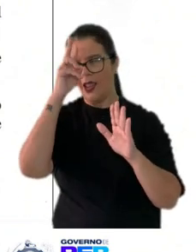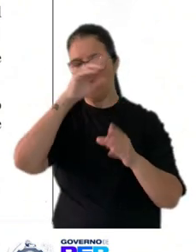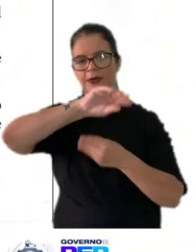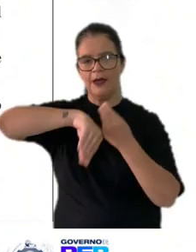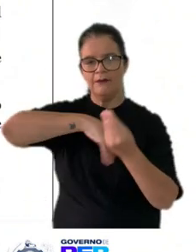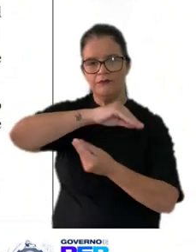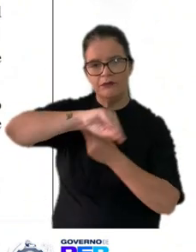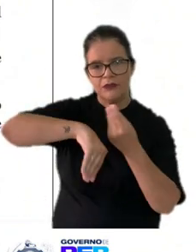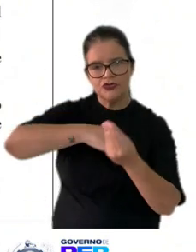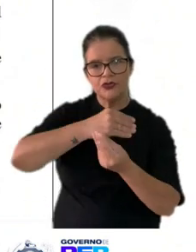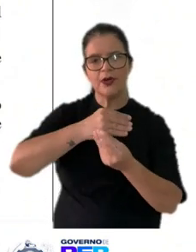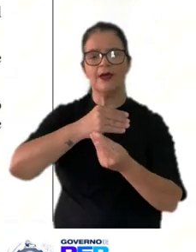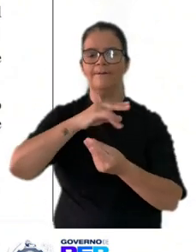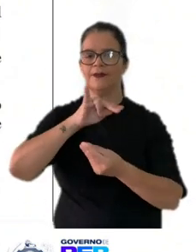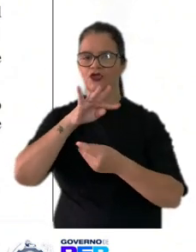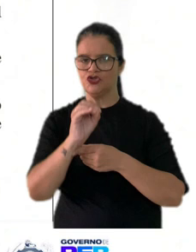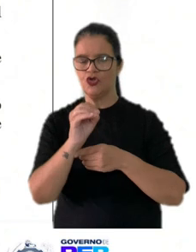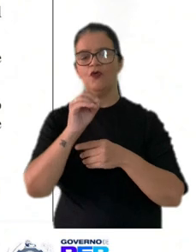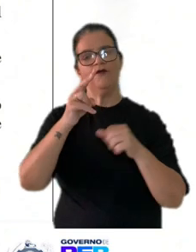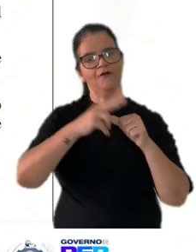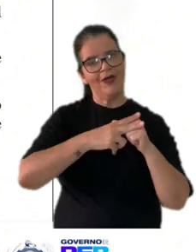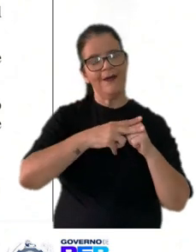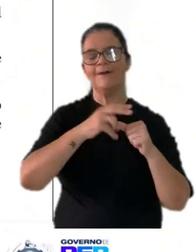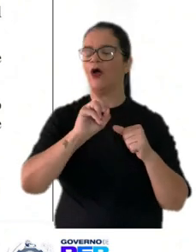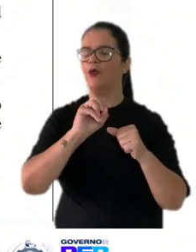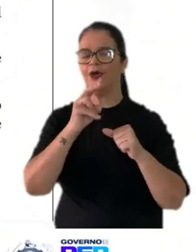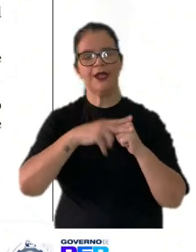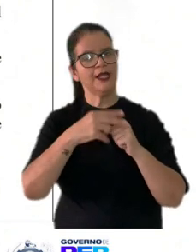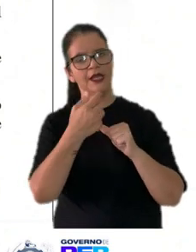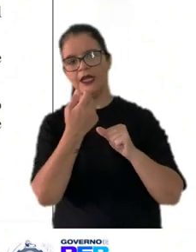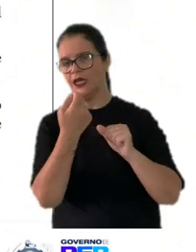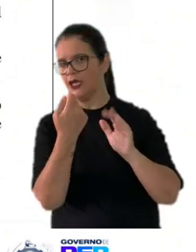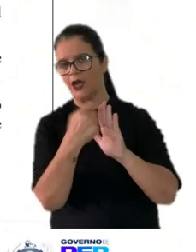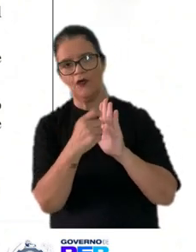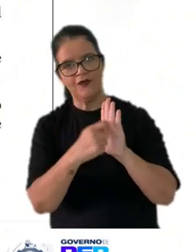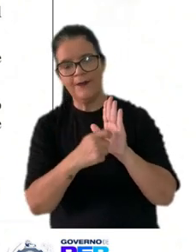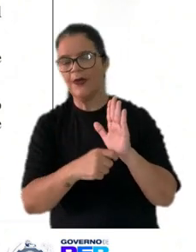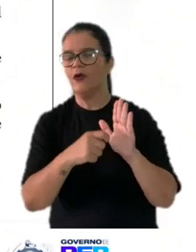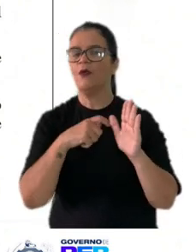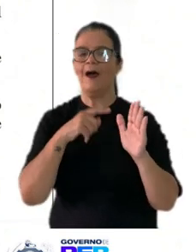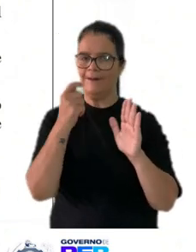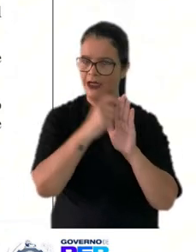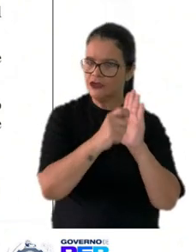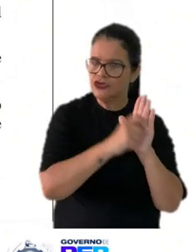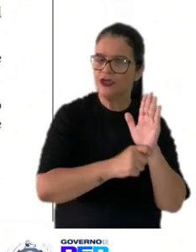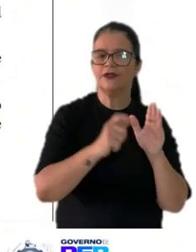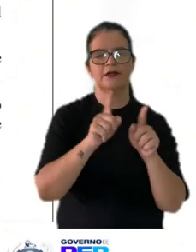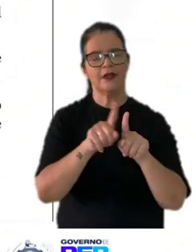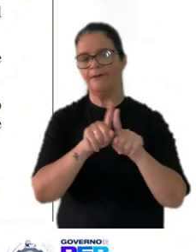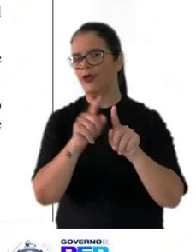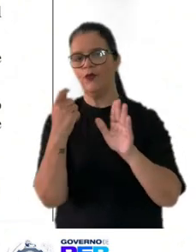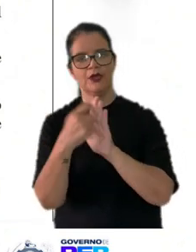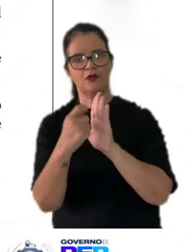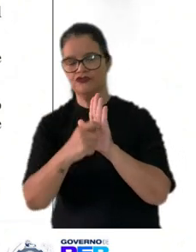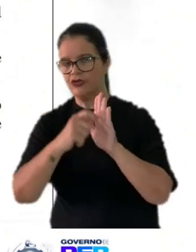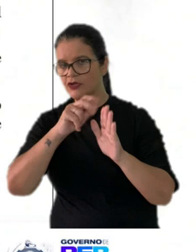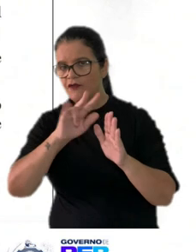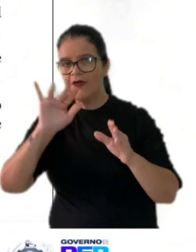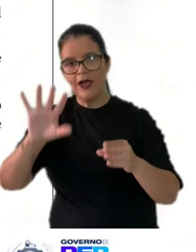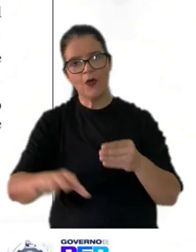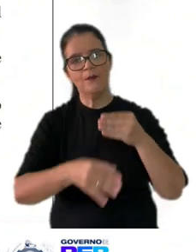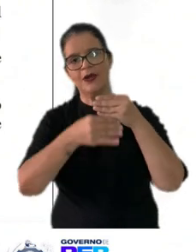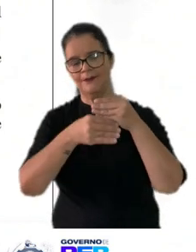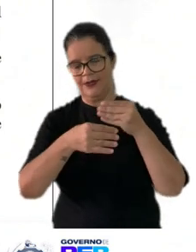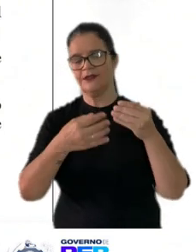então tanto a imagem quanto a parte escrita vão se complementar na construção do sentido vamos lá primeiro quadrinho